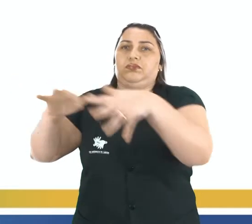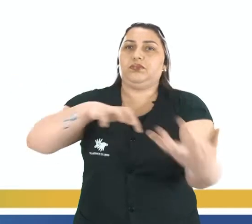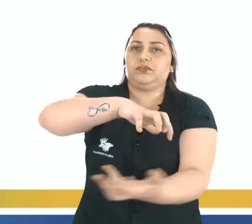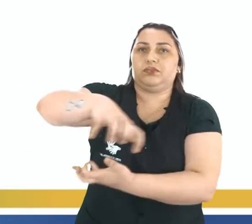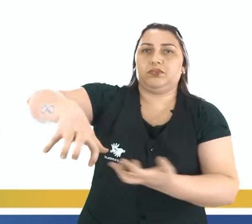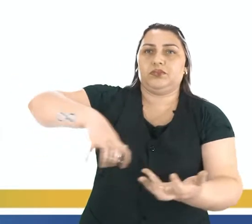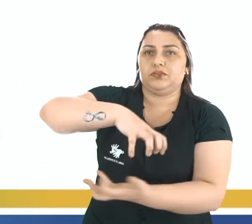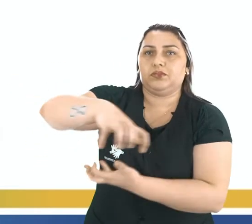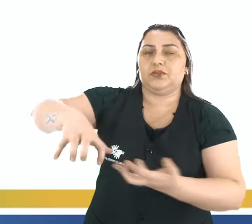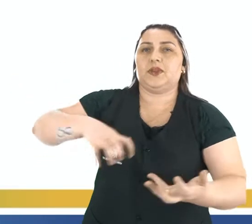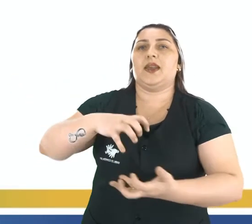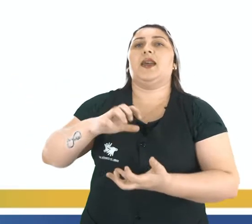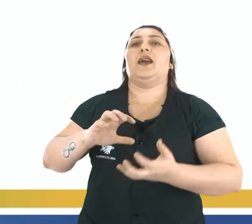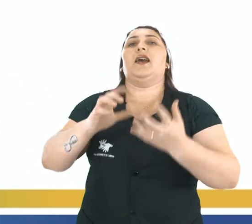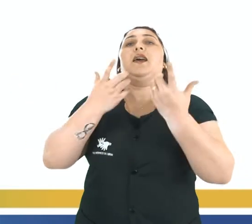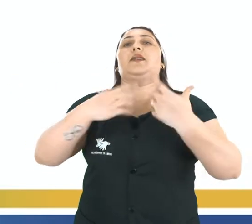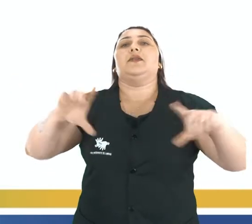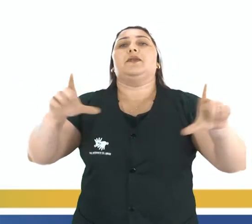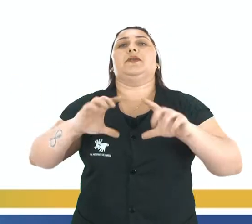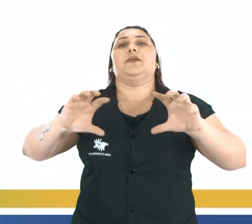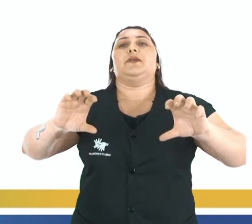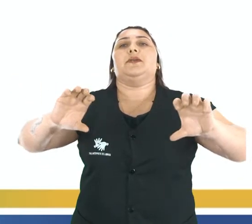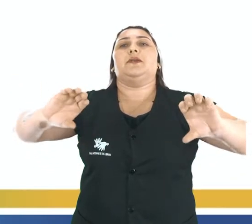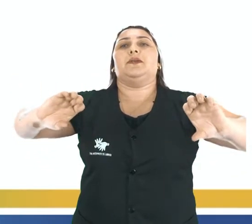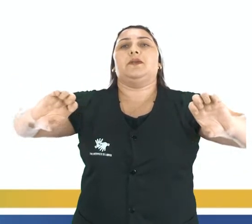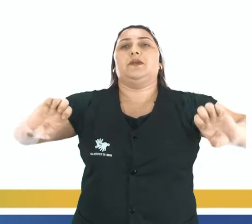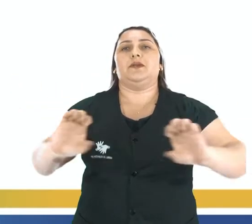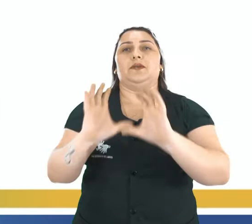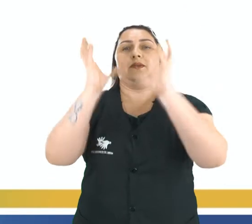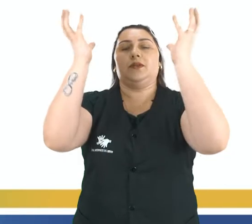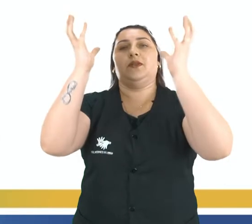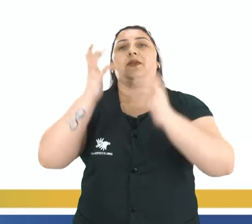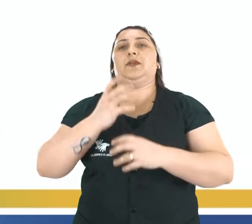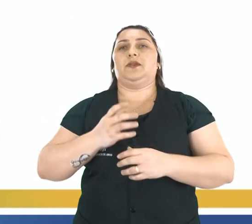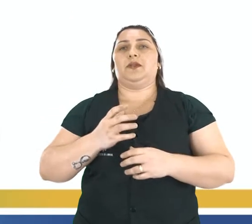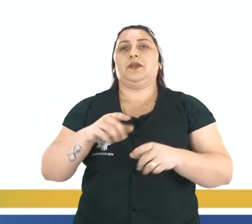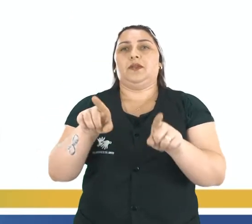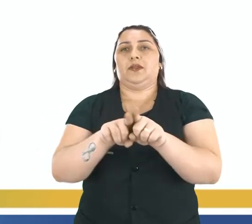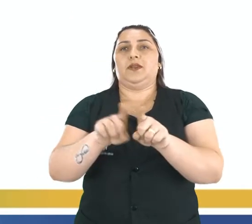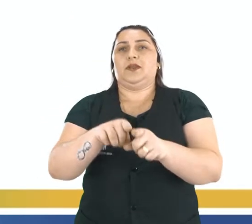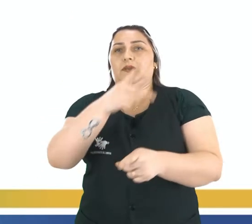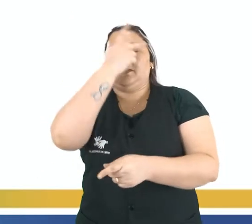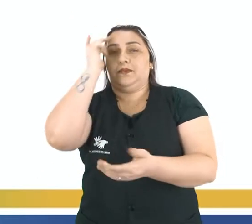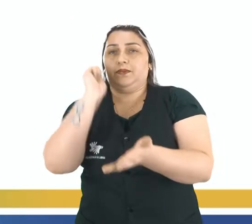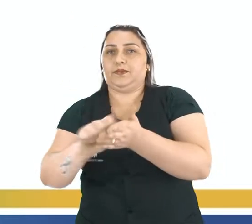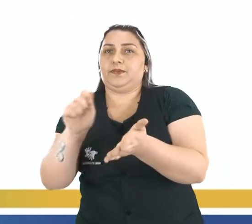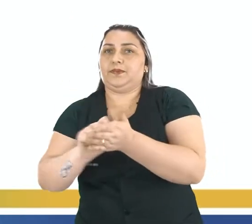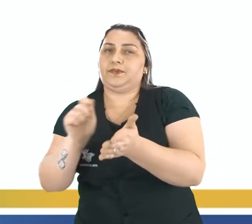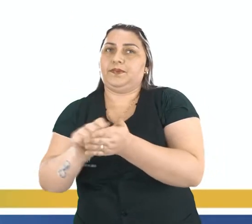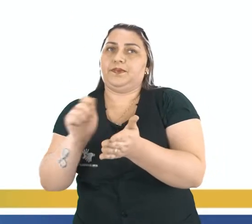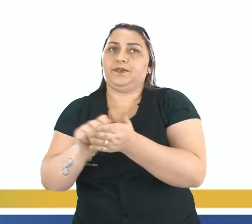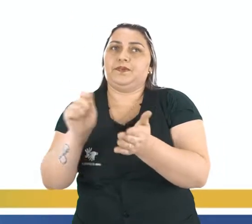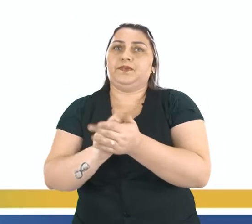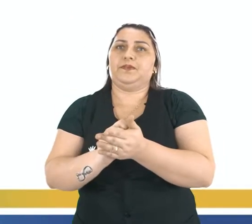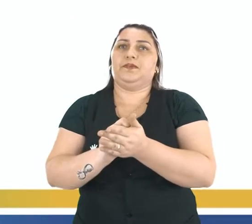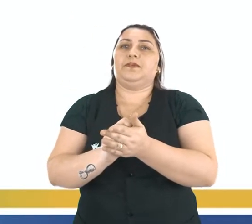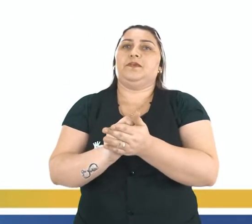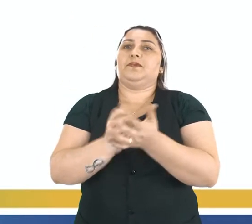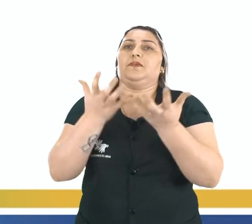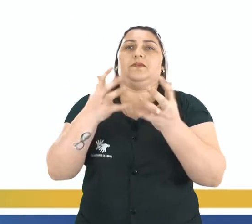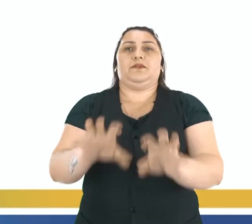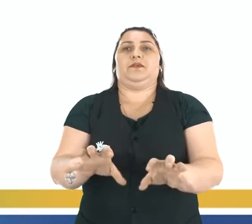Os festivais de músicas brasileiras foram cenários importantes para a atuação dos compositores que compunham canções de